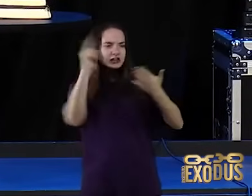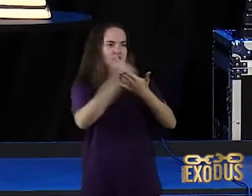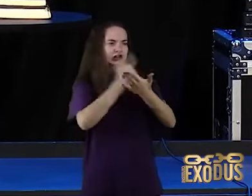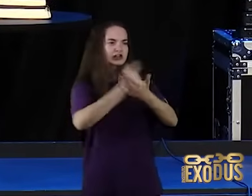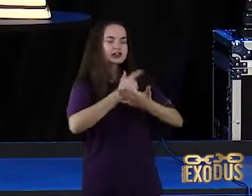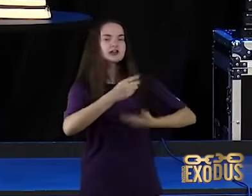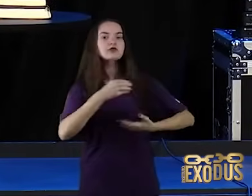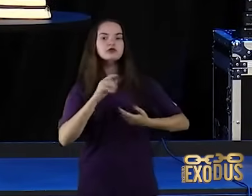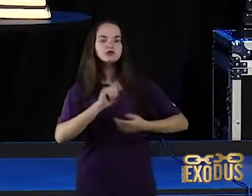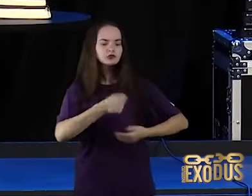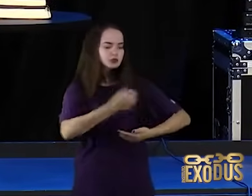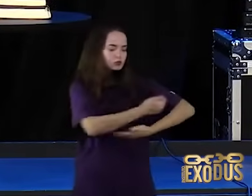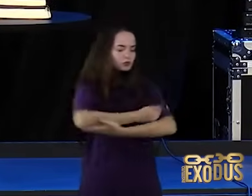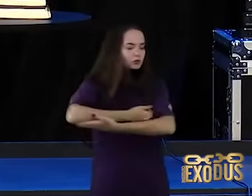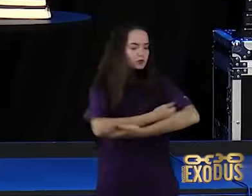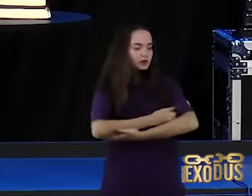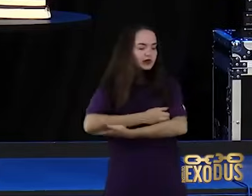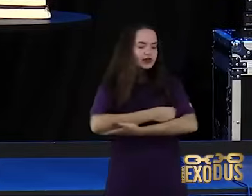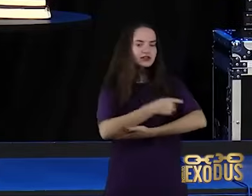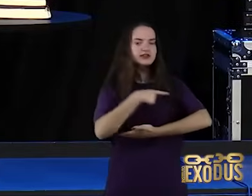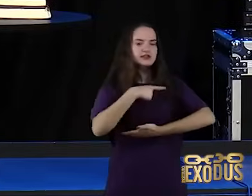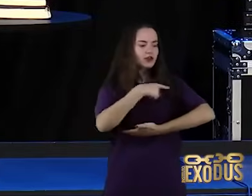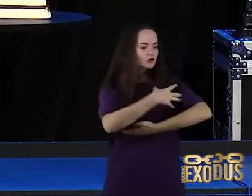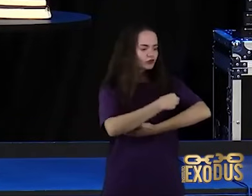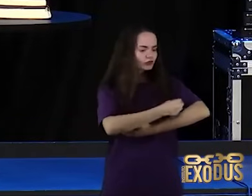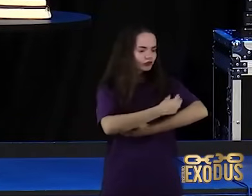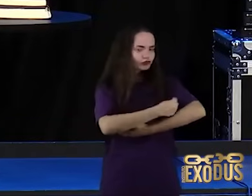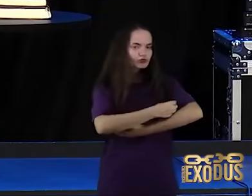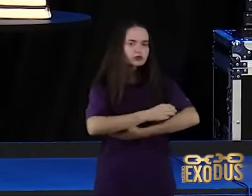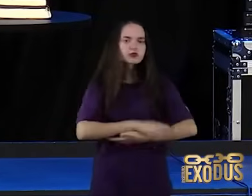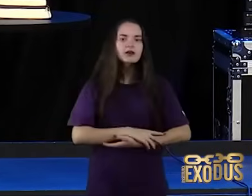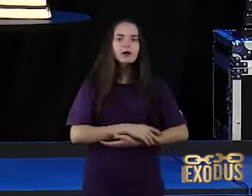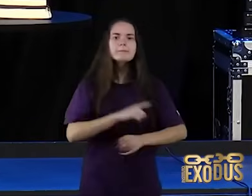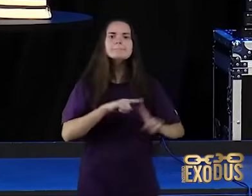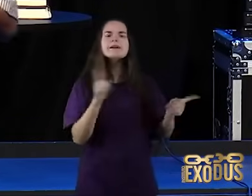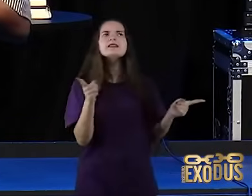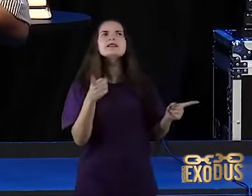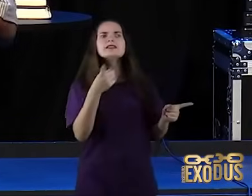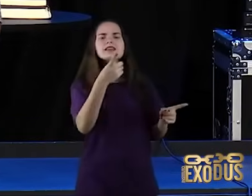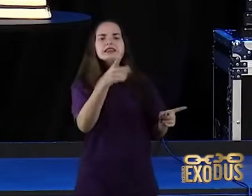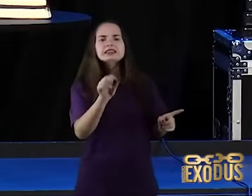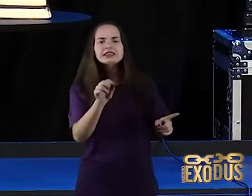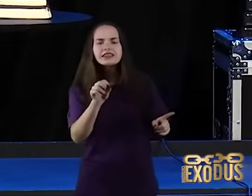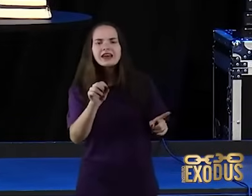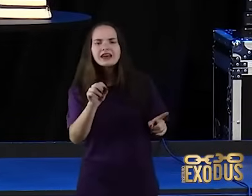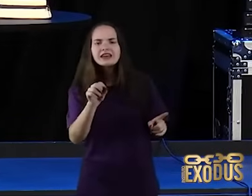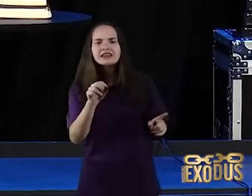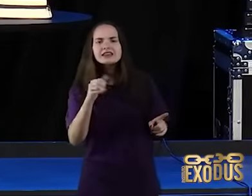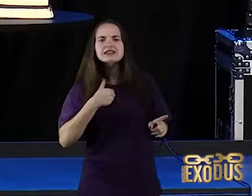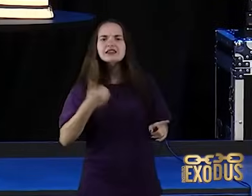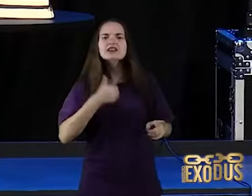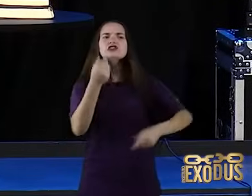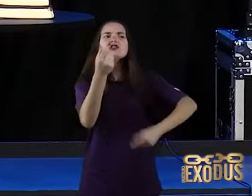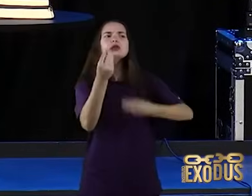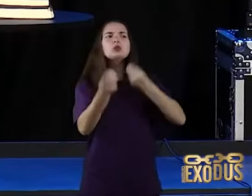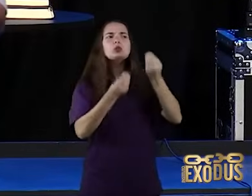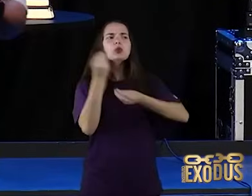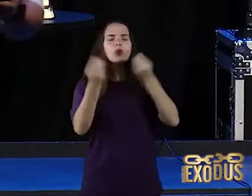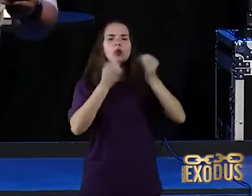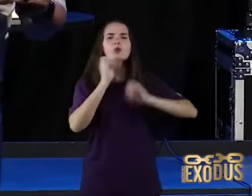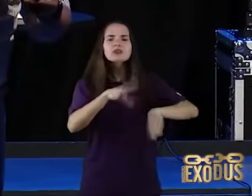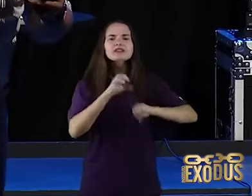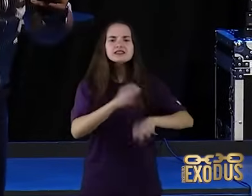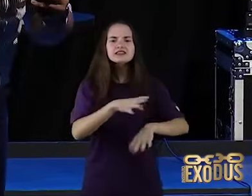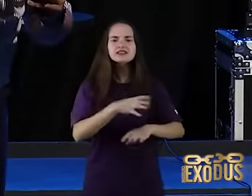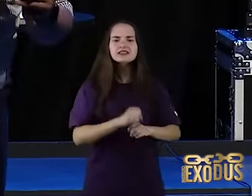assim você faz curso tem uma estação maternidade aí quando teu filho faz 10 anos quem te ensina a ser pai e a ser mãe